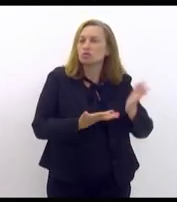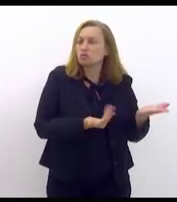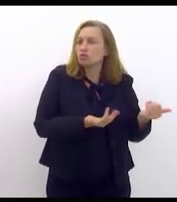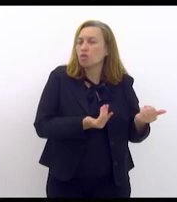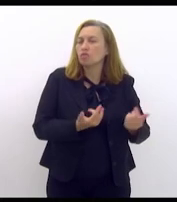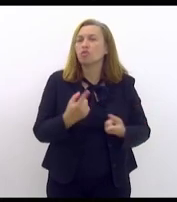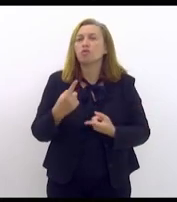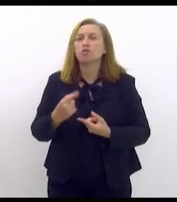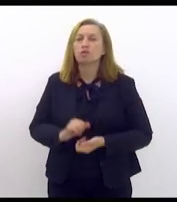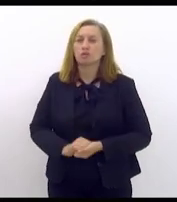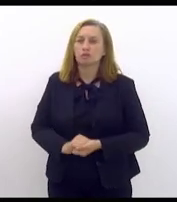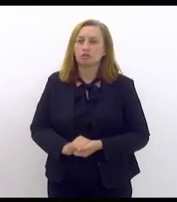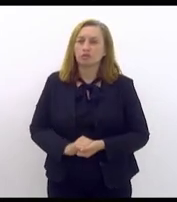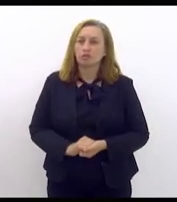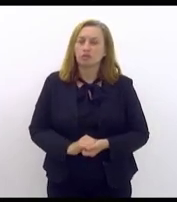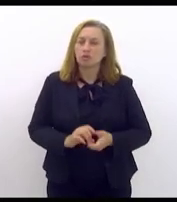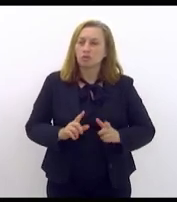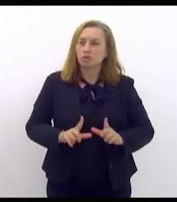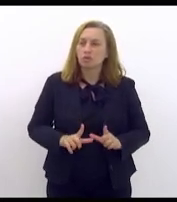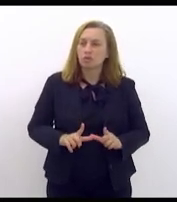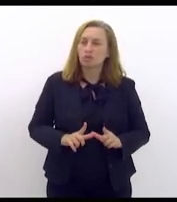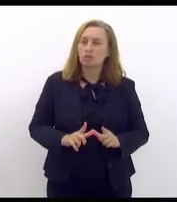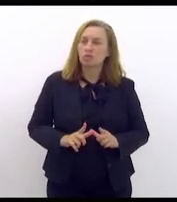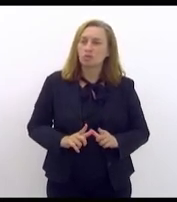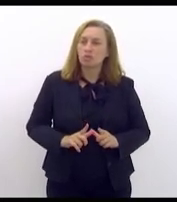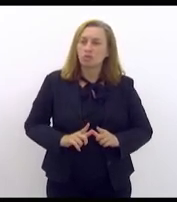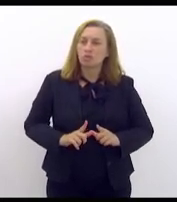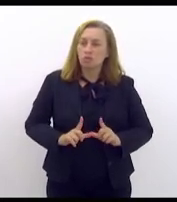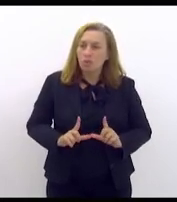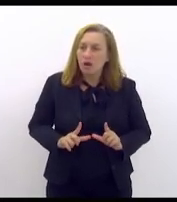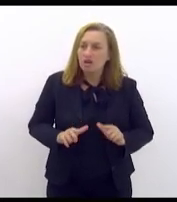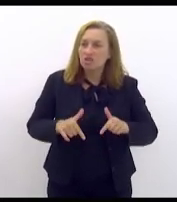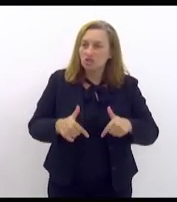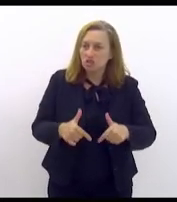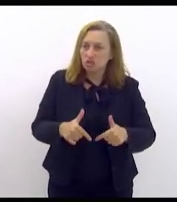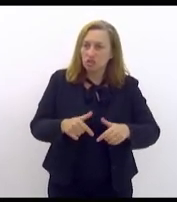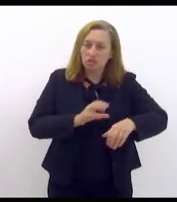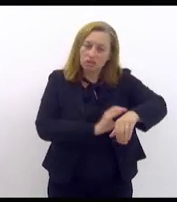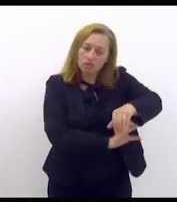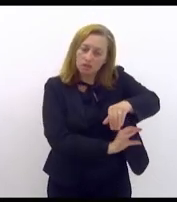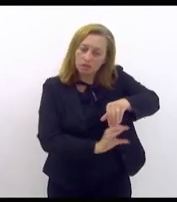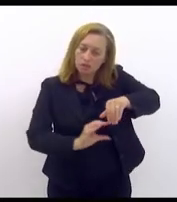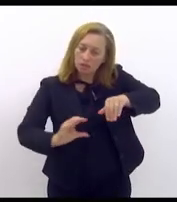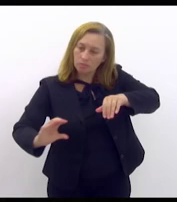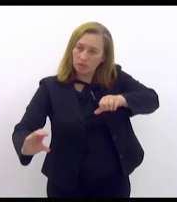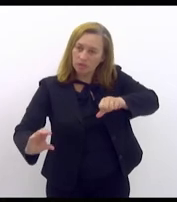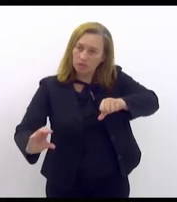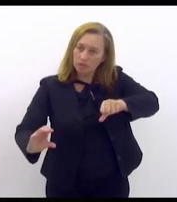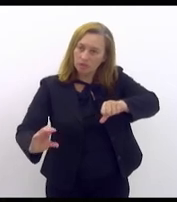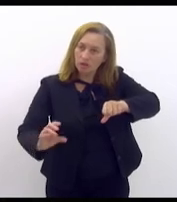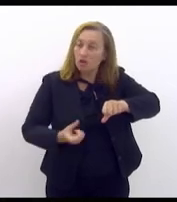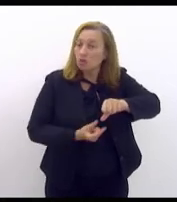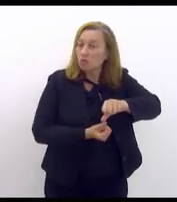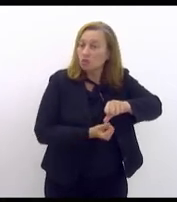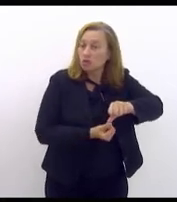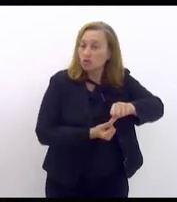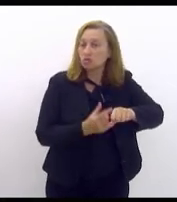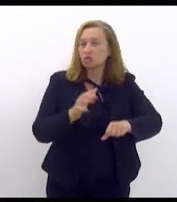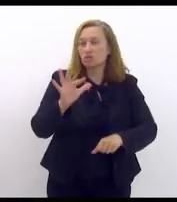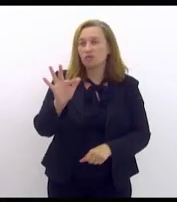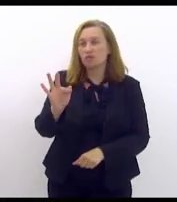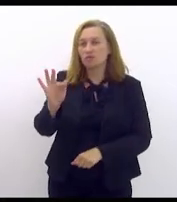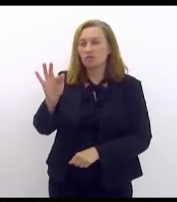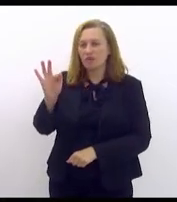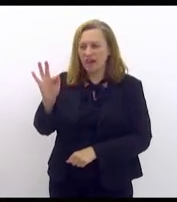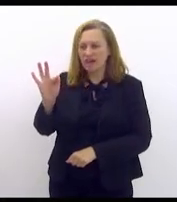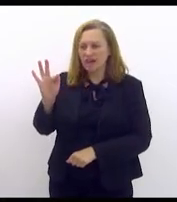o que era para ser uma ação automática do Tesouro de repassar esses recursos do FECP com